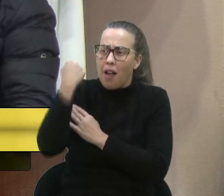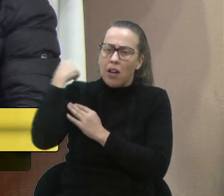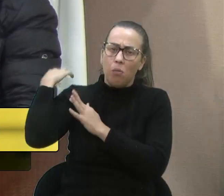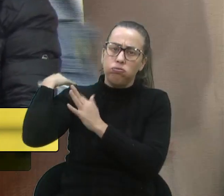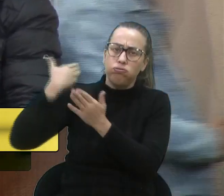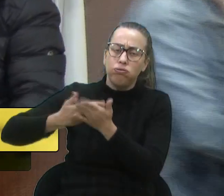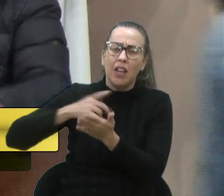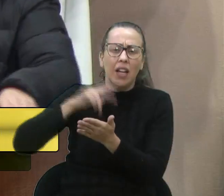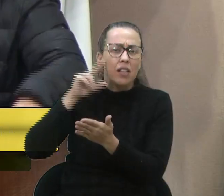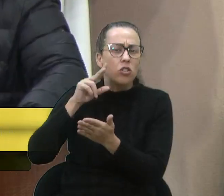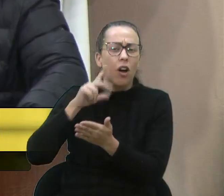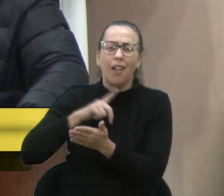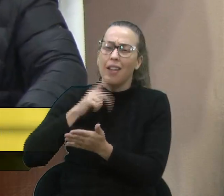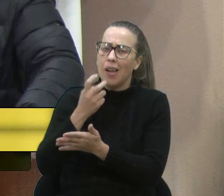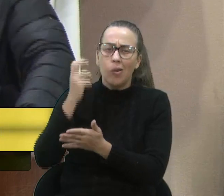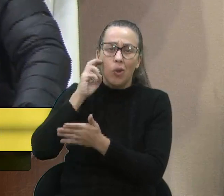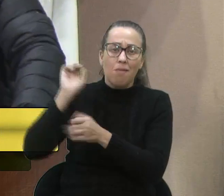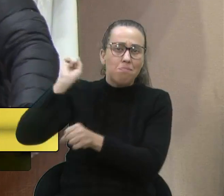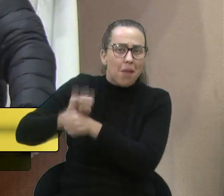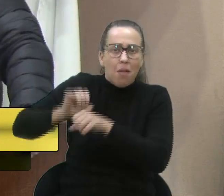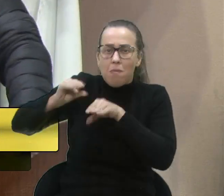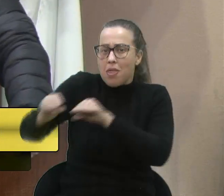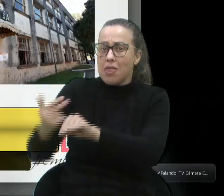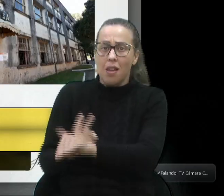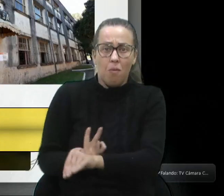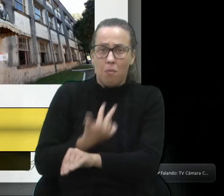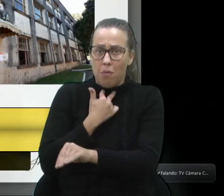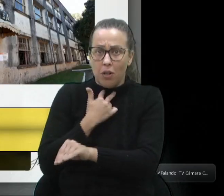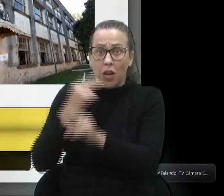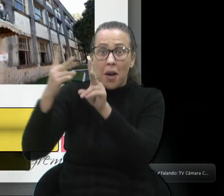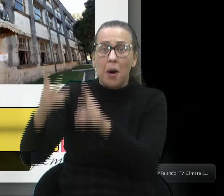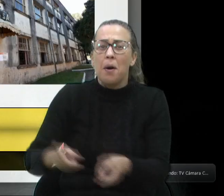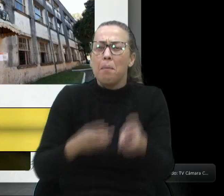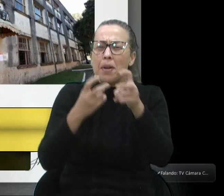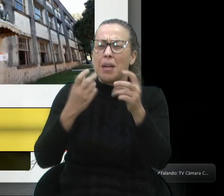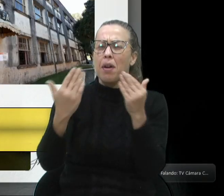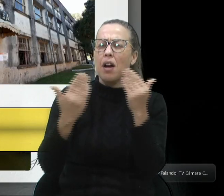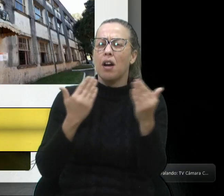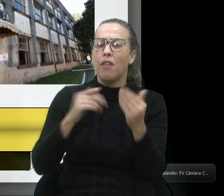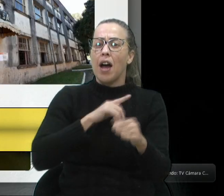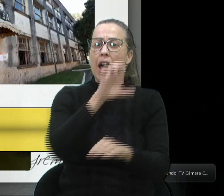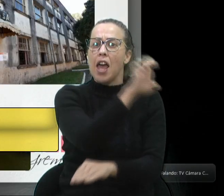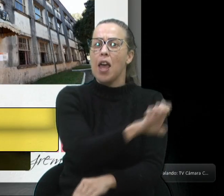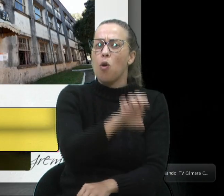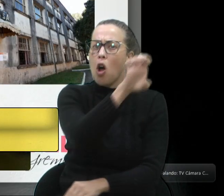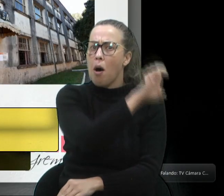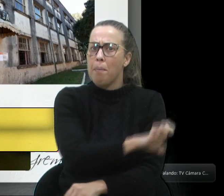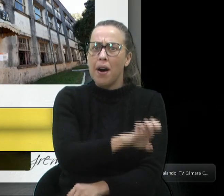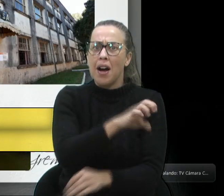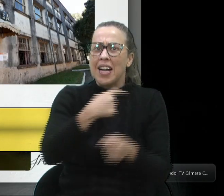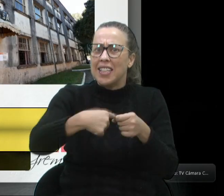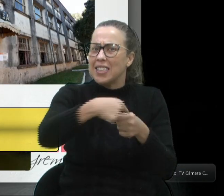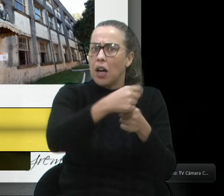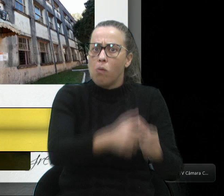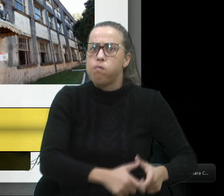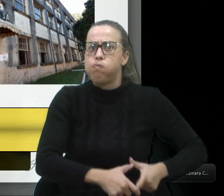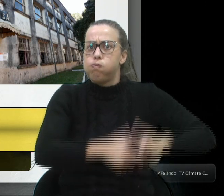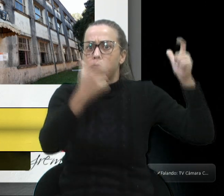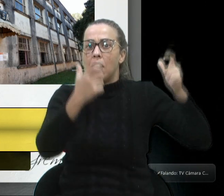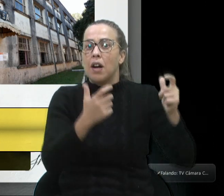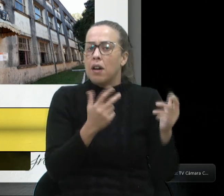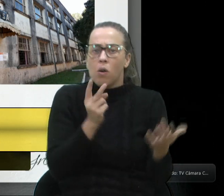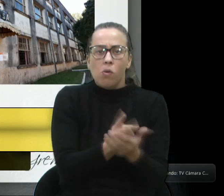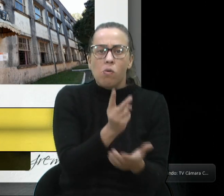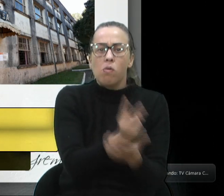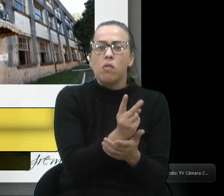cidade de Caxias do Sul. A gente percebe muito isso na Europa, em diversas cidades da Europa, praticamente todas, eu acredito.